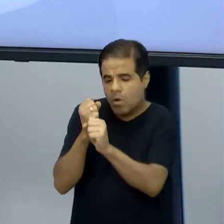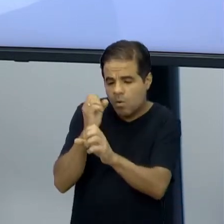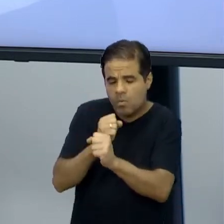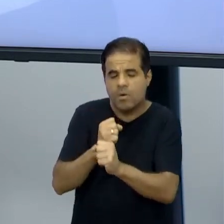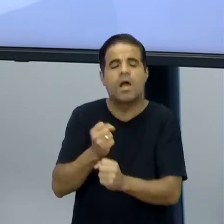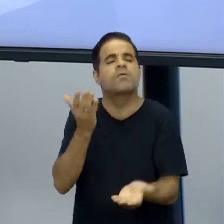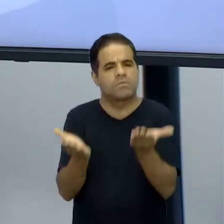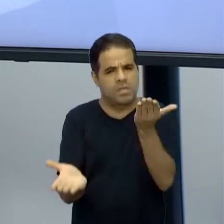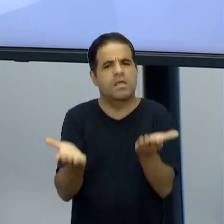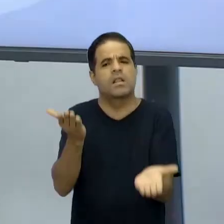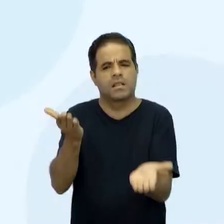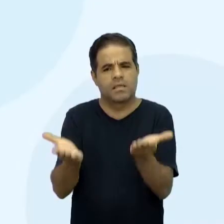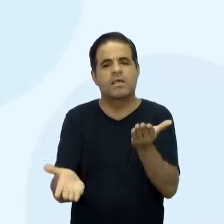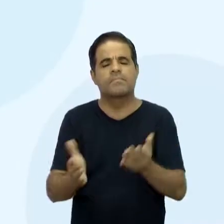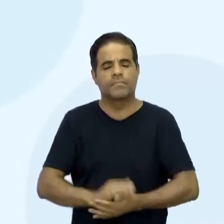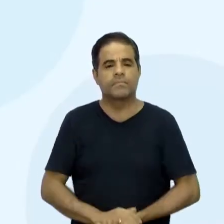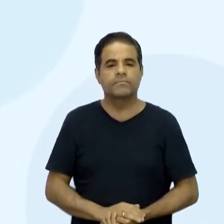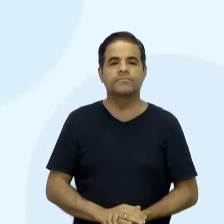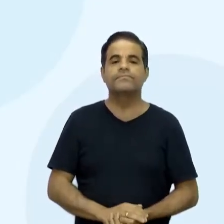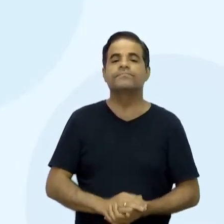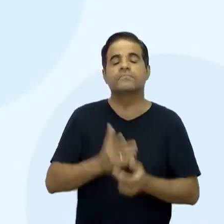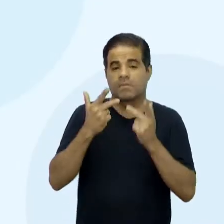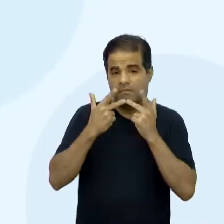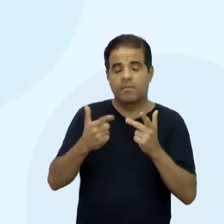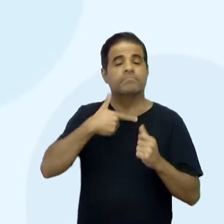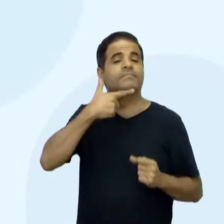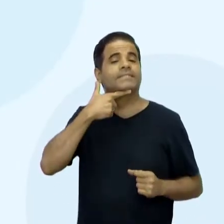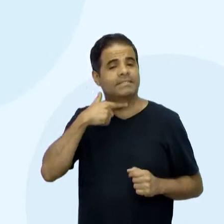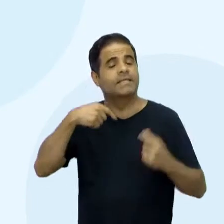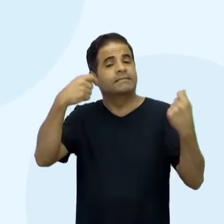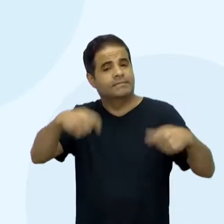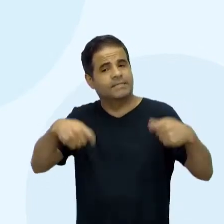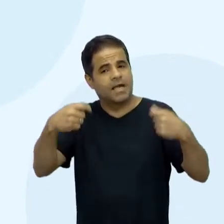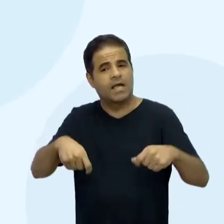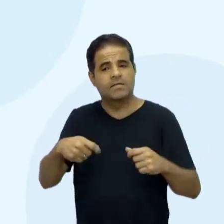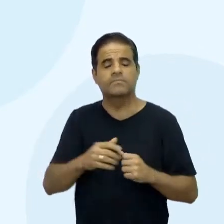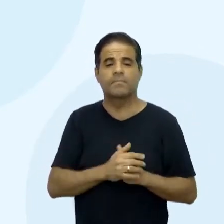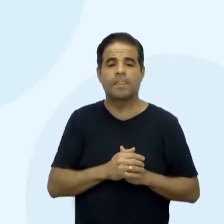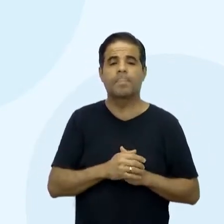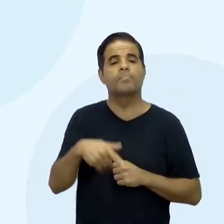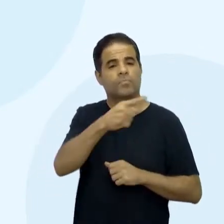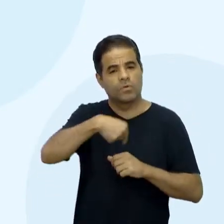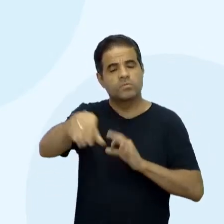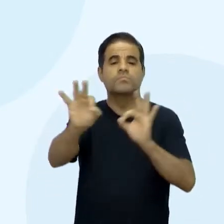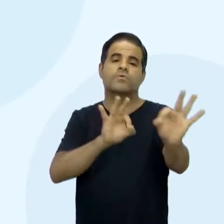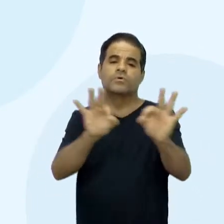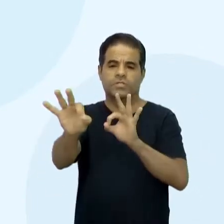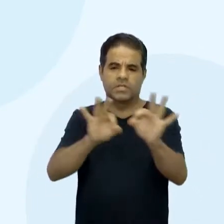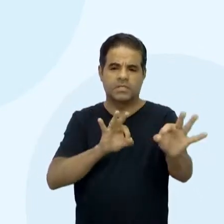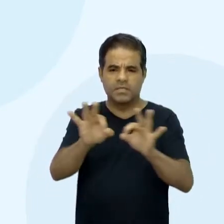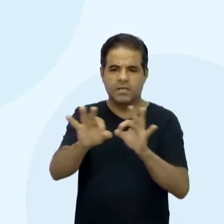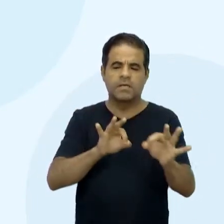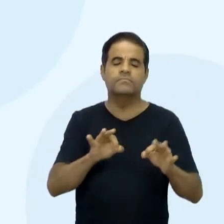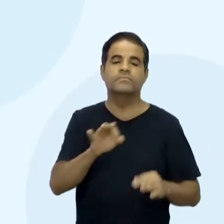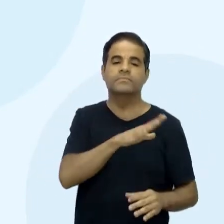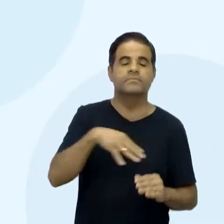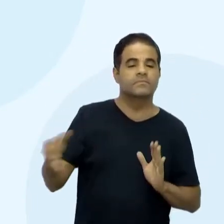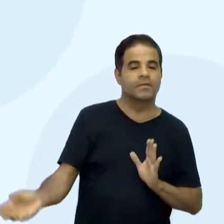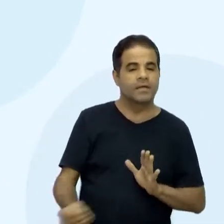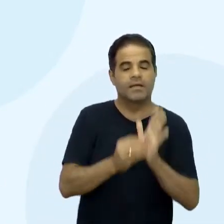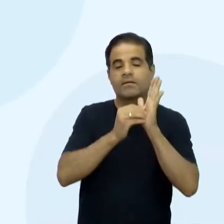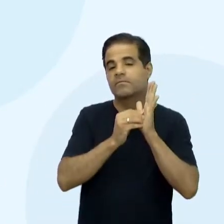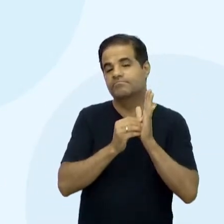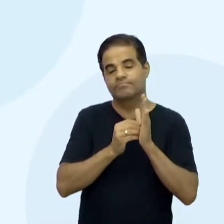com um equilíbrio. E aí a gente falou bastante de desejo e necessidade, nós projetamos aí nosso projeto, se isso